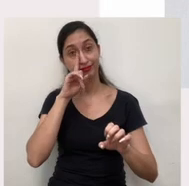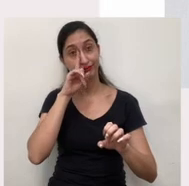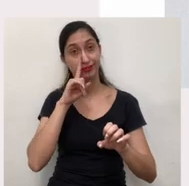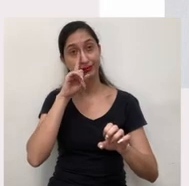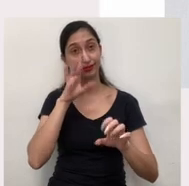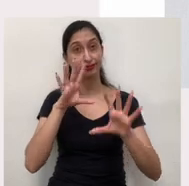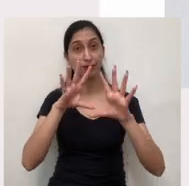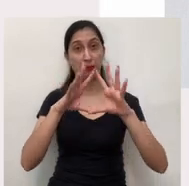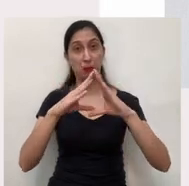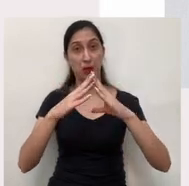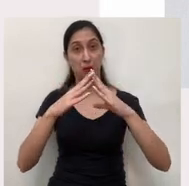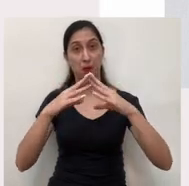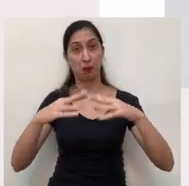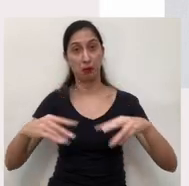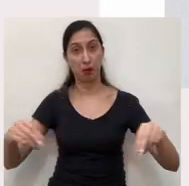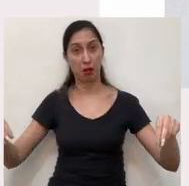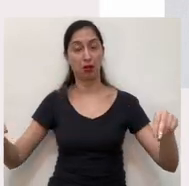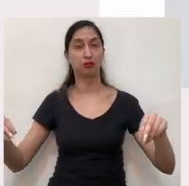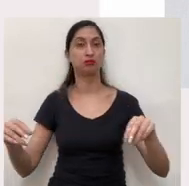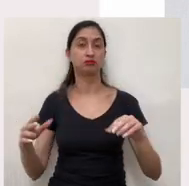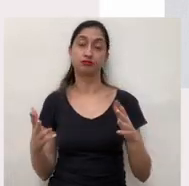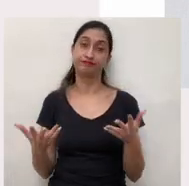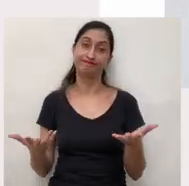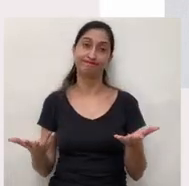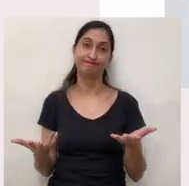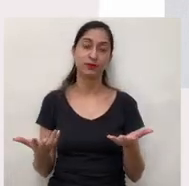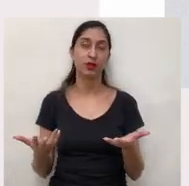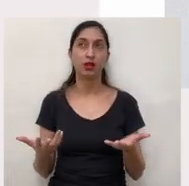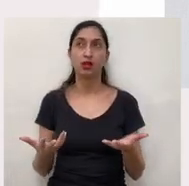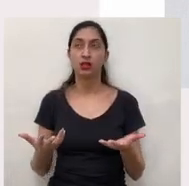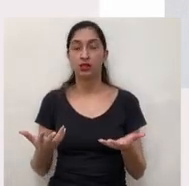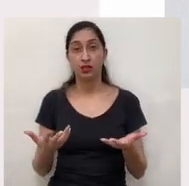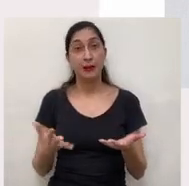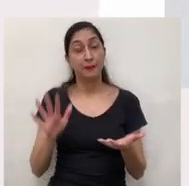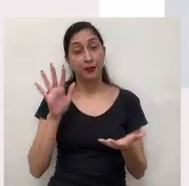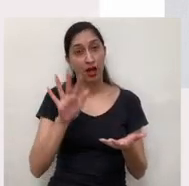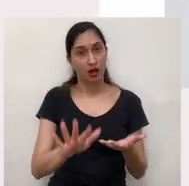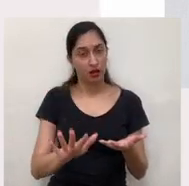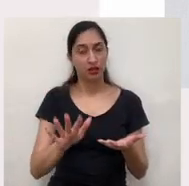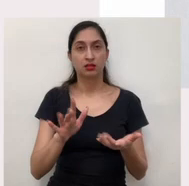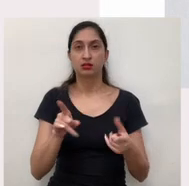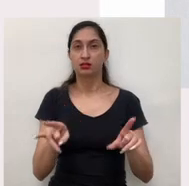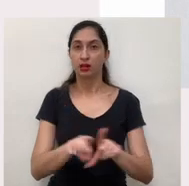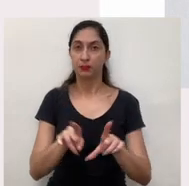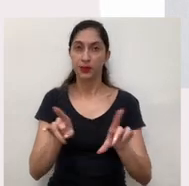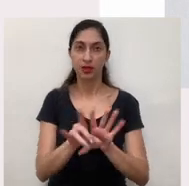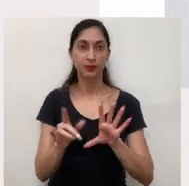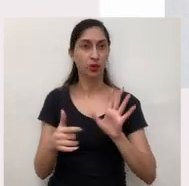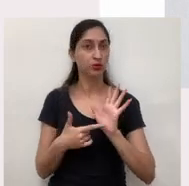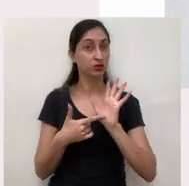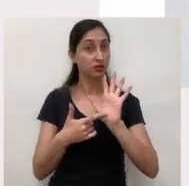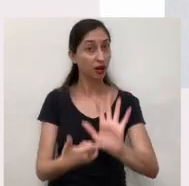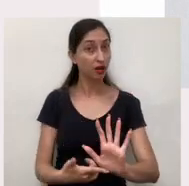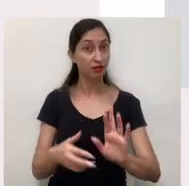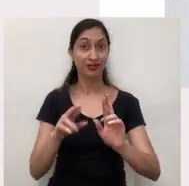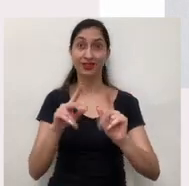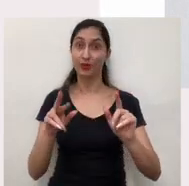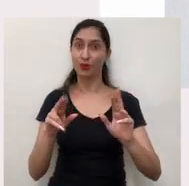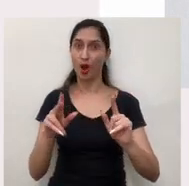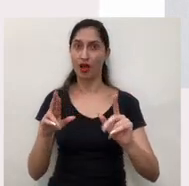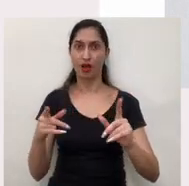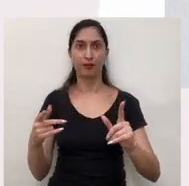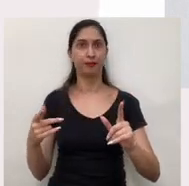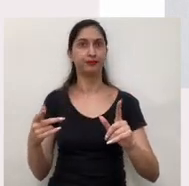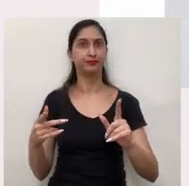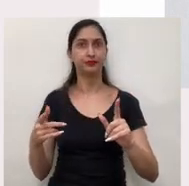do outro inventário, né? Mas também para ressaltar esse caráter não aplicável, vamos dizer